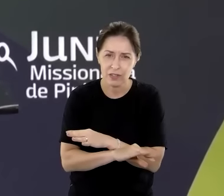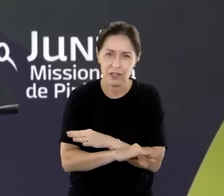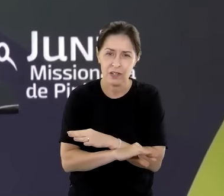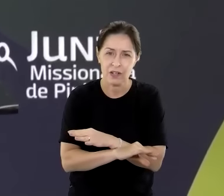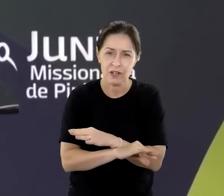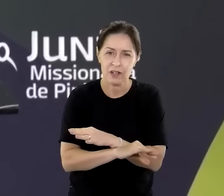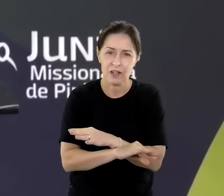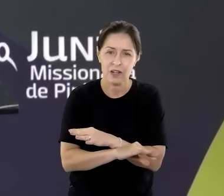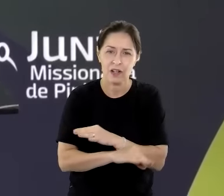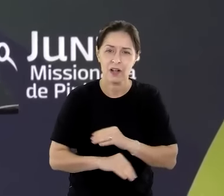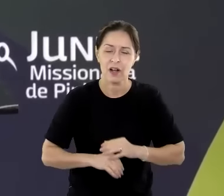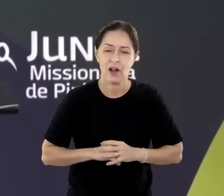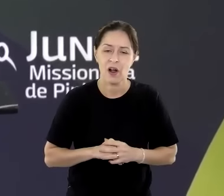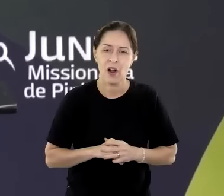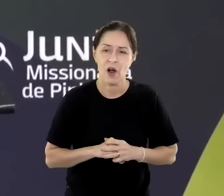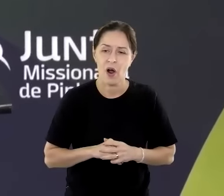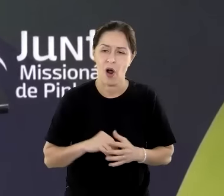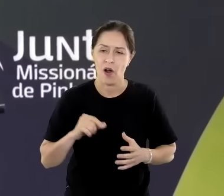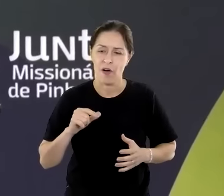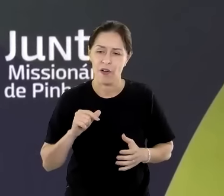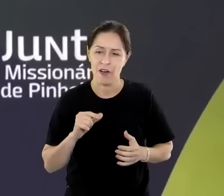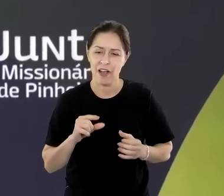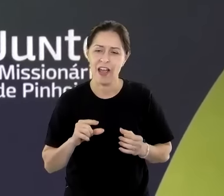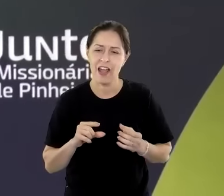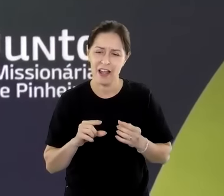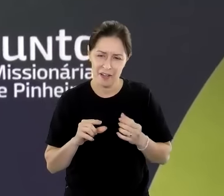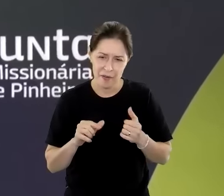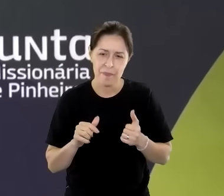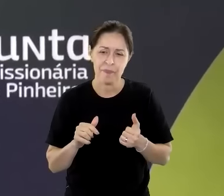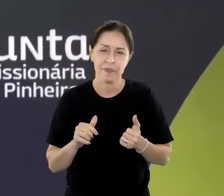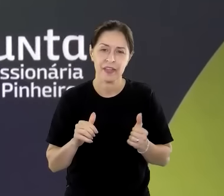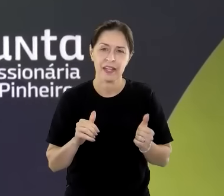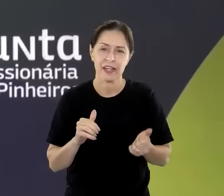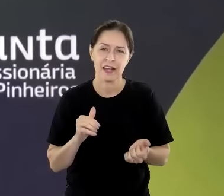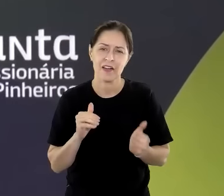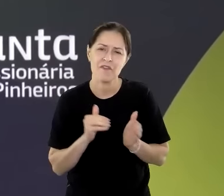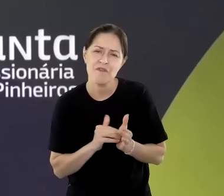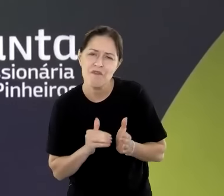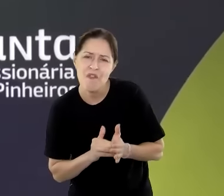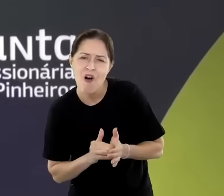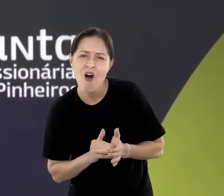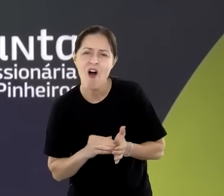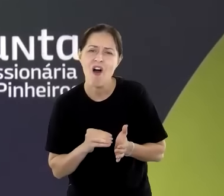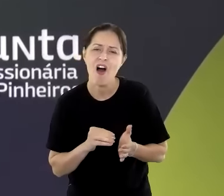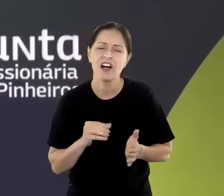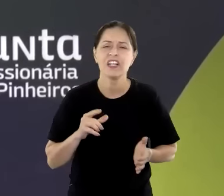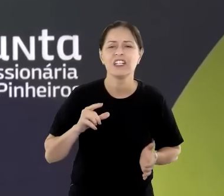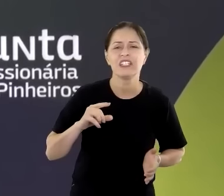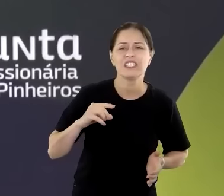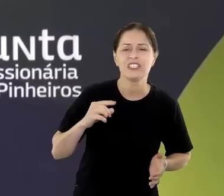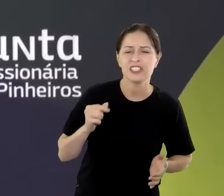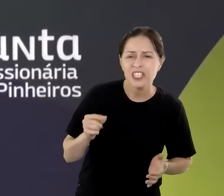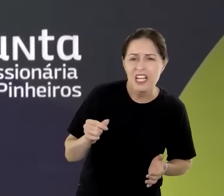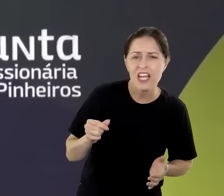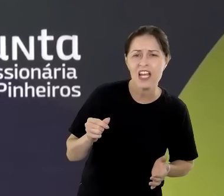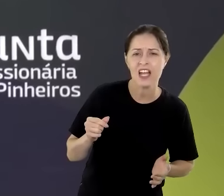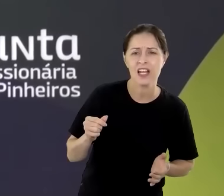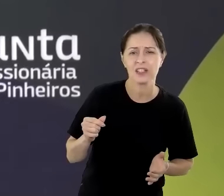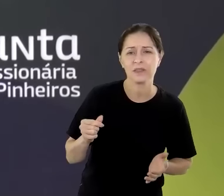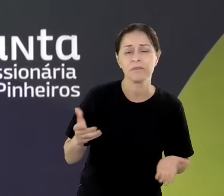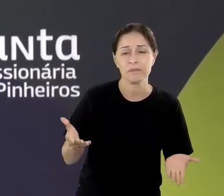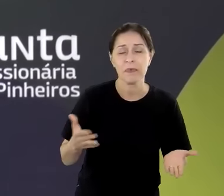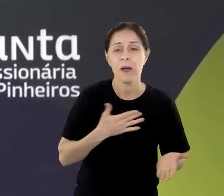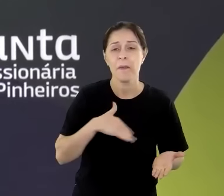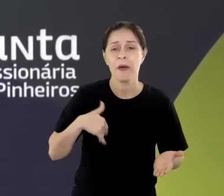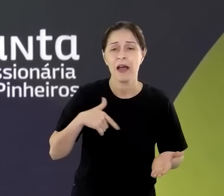O apóstolo Paulo resolve essa questão dizendo o seguinte: esquecendo-me das coisas que para trás ficaram, prossigo para o alvo, para